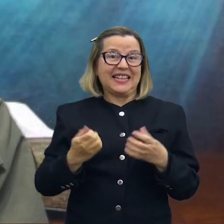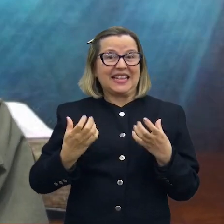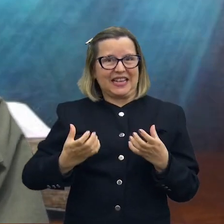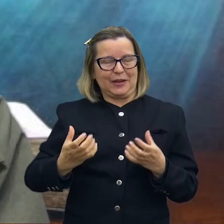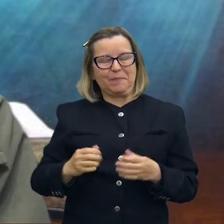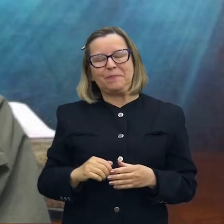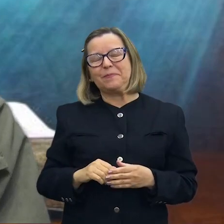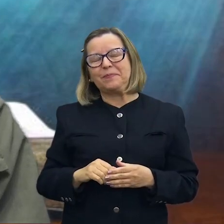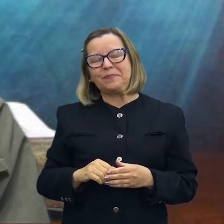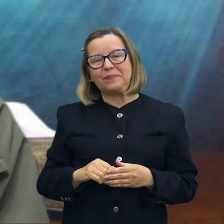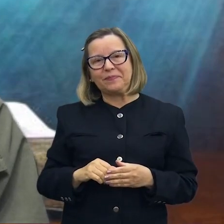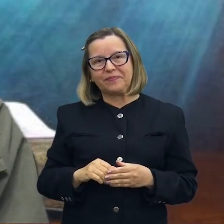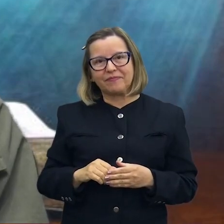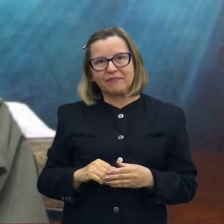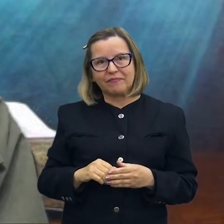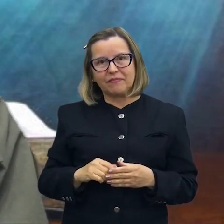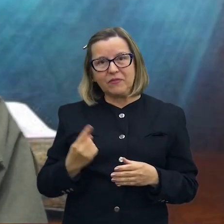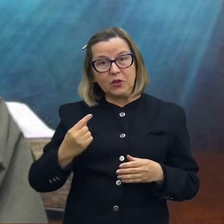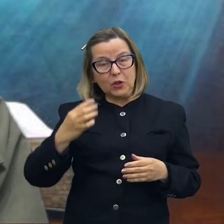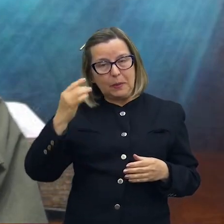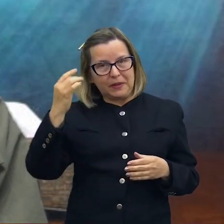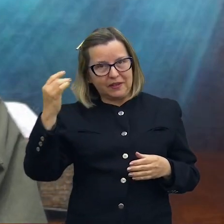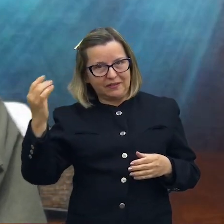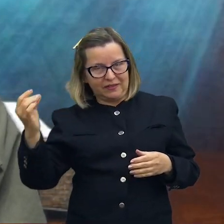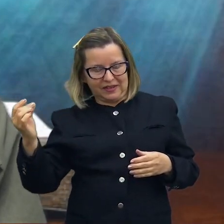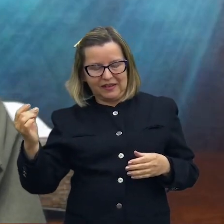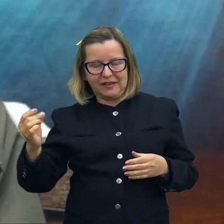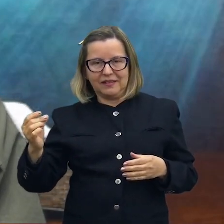sistema. O sistema que, numa das